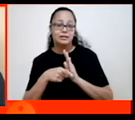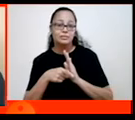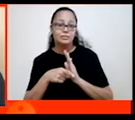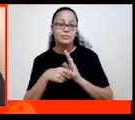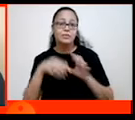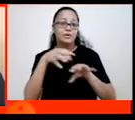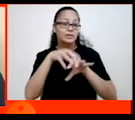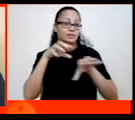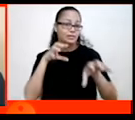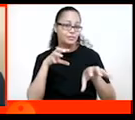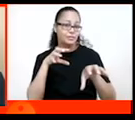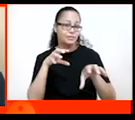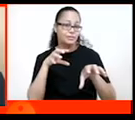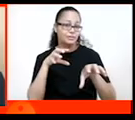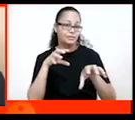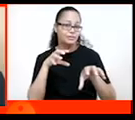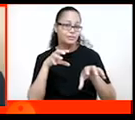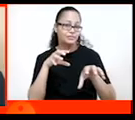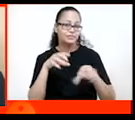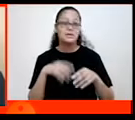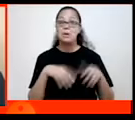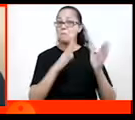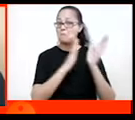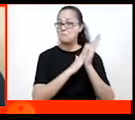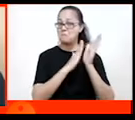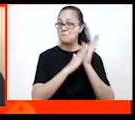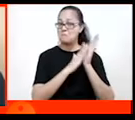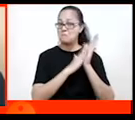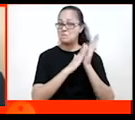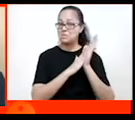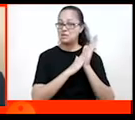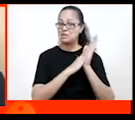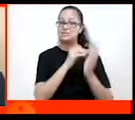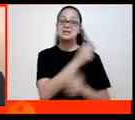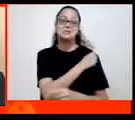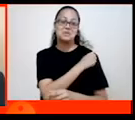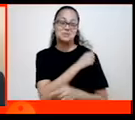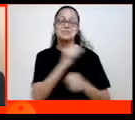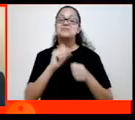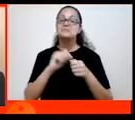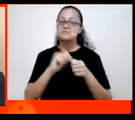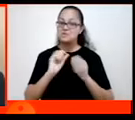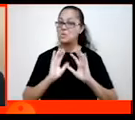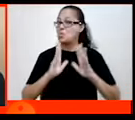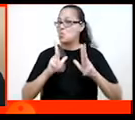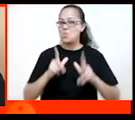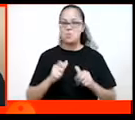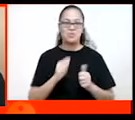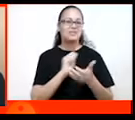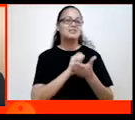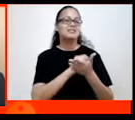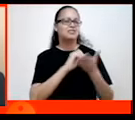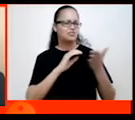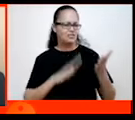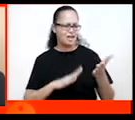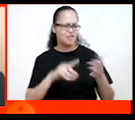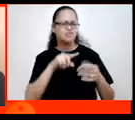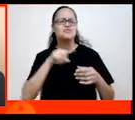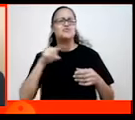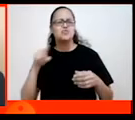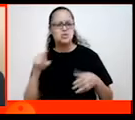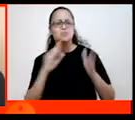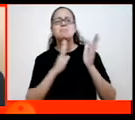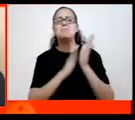ser de maneira remota. Quero parabenizar os alunos que fizeram as atividades, né? Nós temos alunos que fizeram todas as atividades, vocês estão